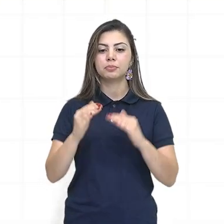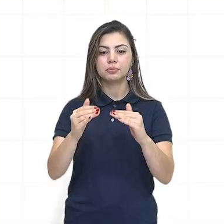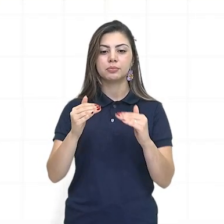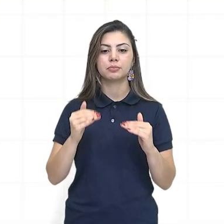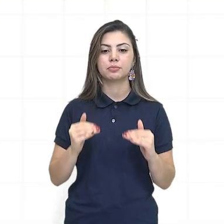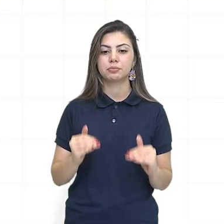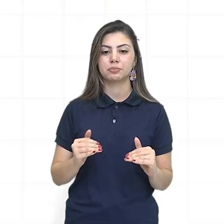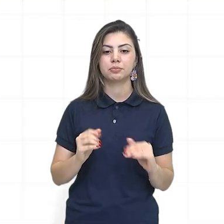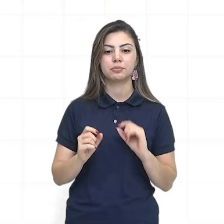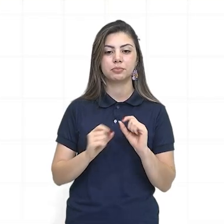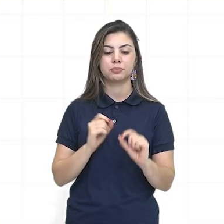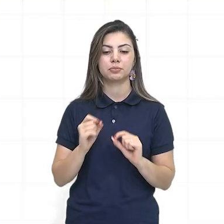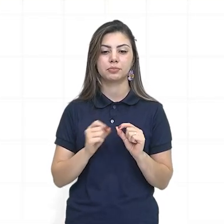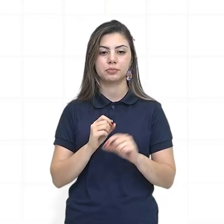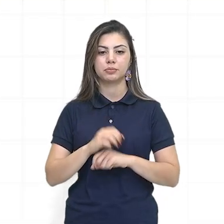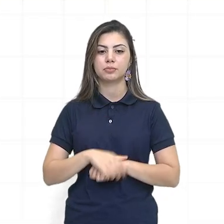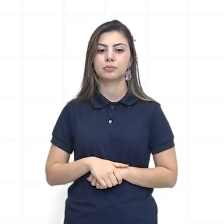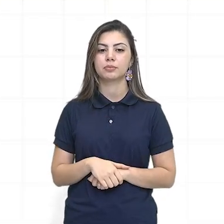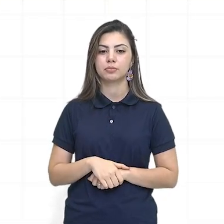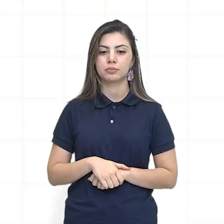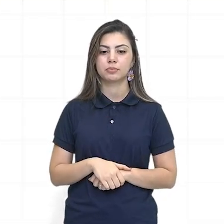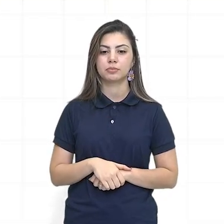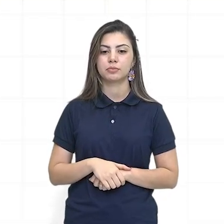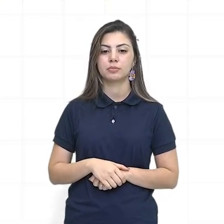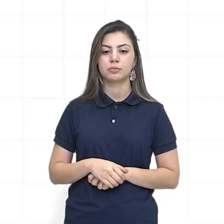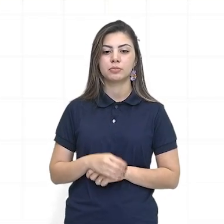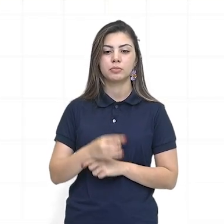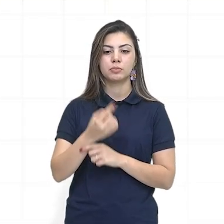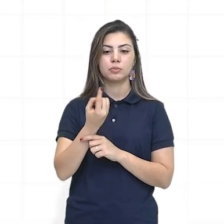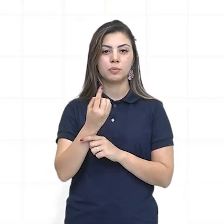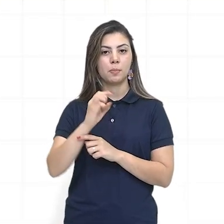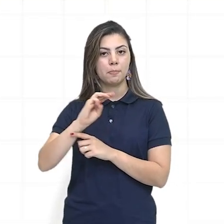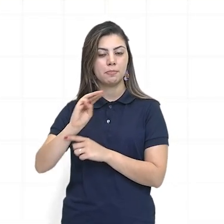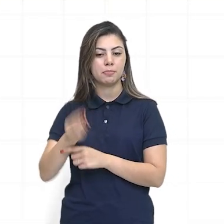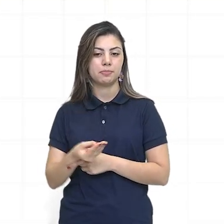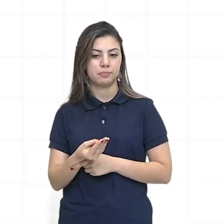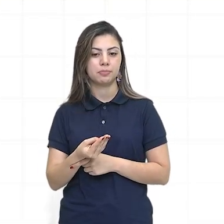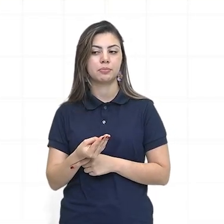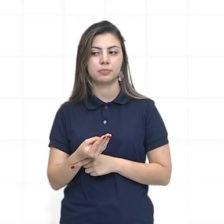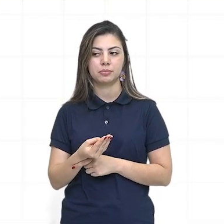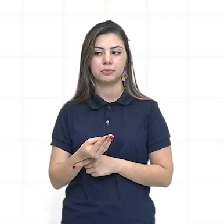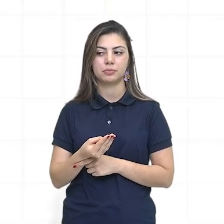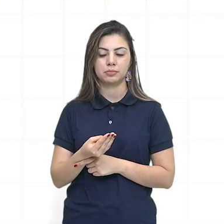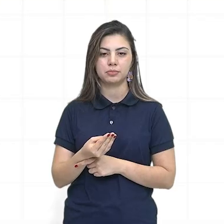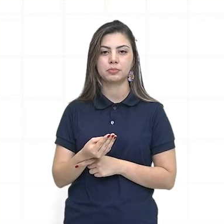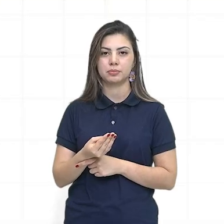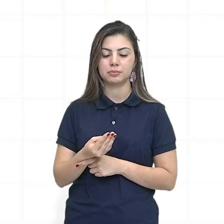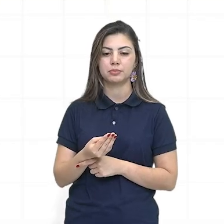próximos três nós vamos ter aqui unidade de milhão,